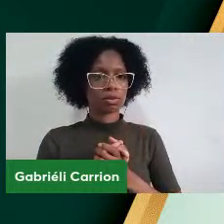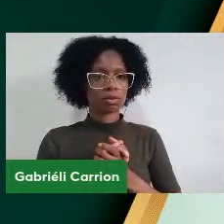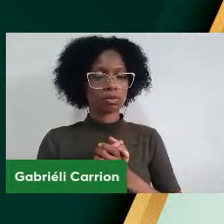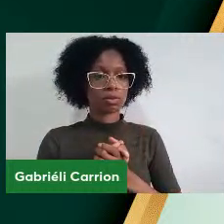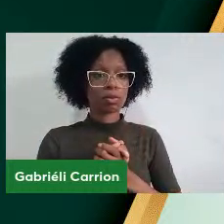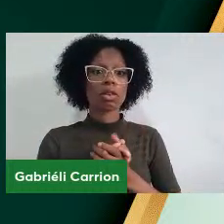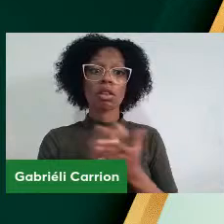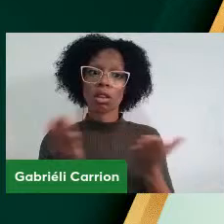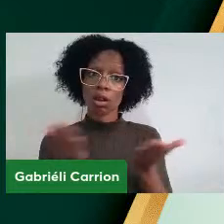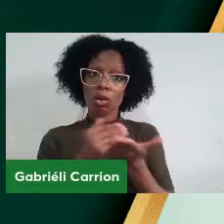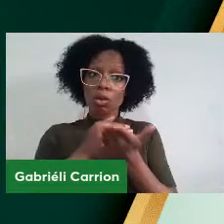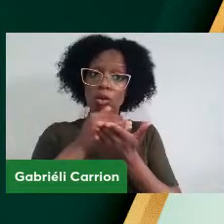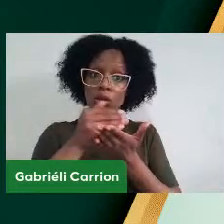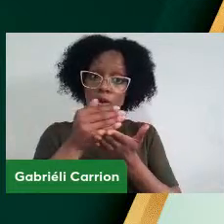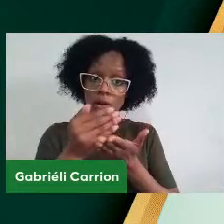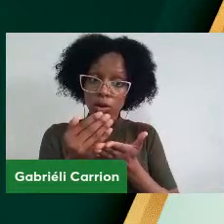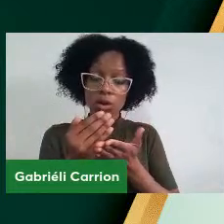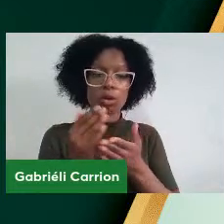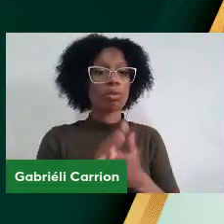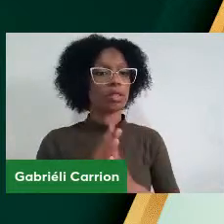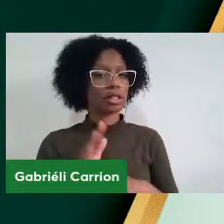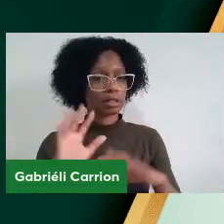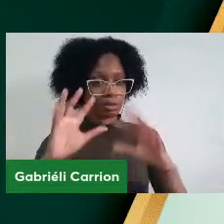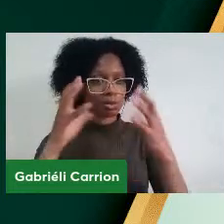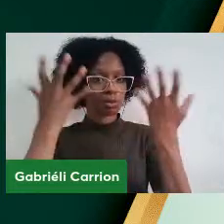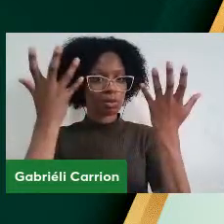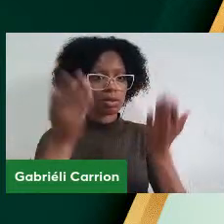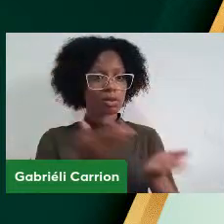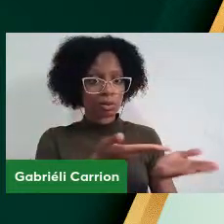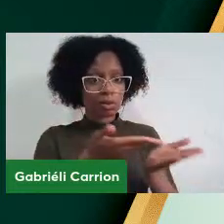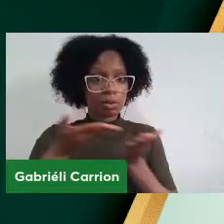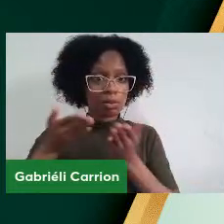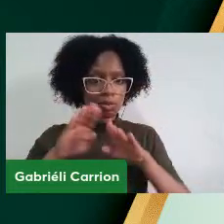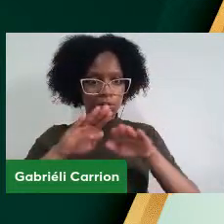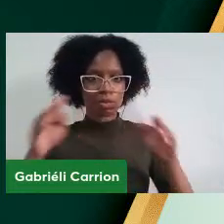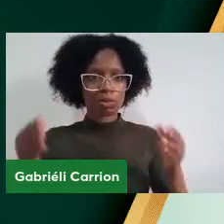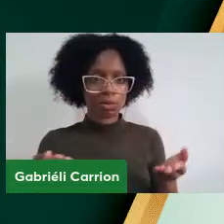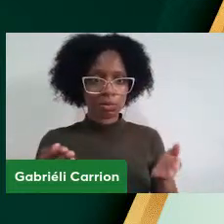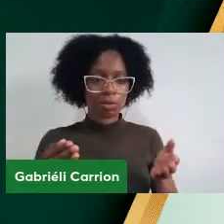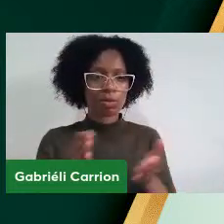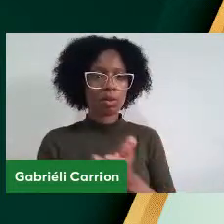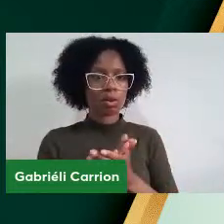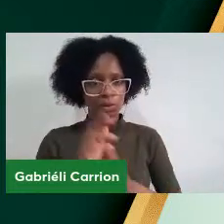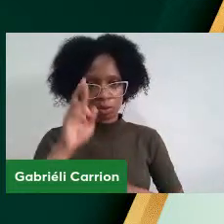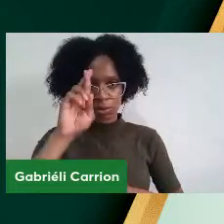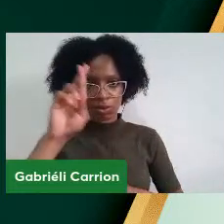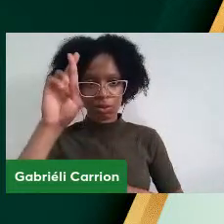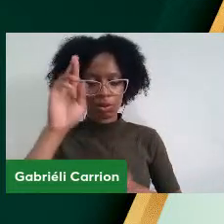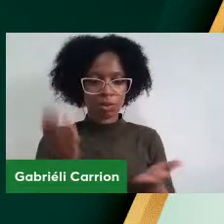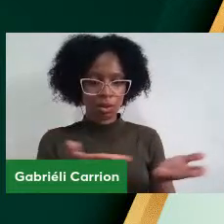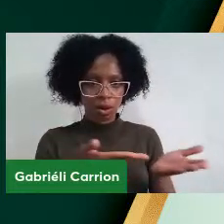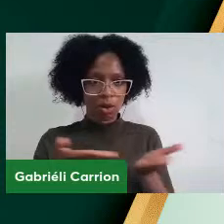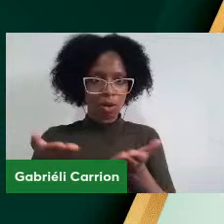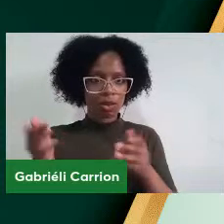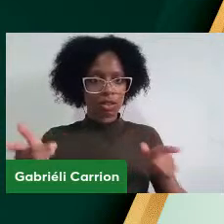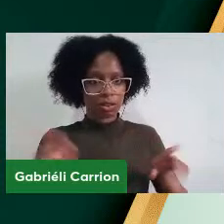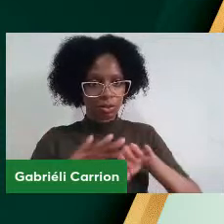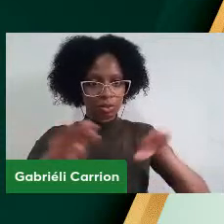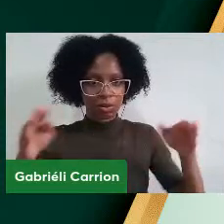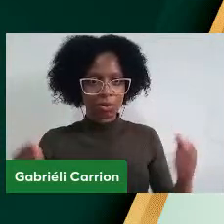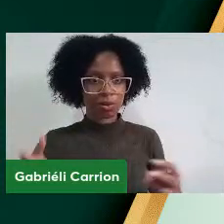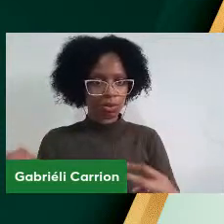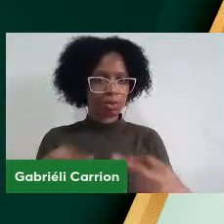E dando continuidade a essa cerimônia, gostaríamos de apresentar as autoridades acadêmicas presentes na mesa de honra